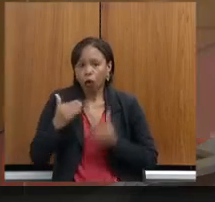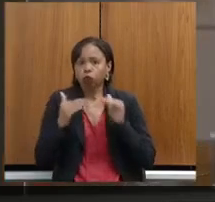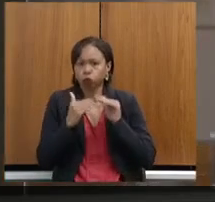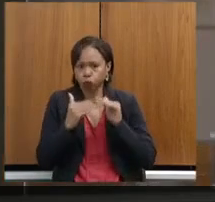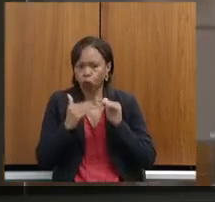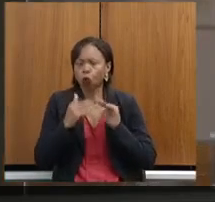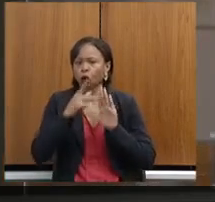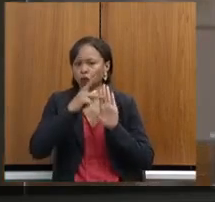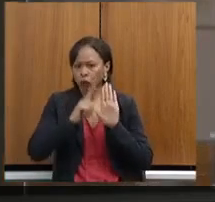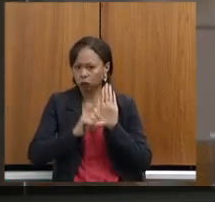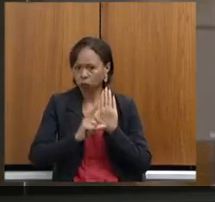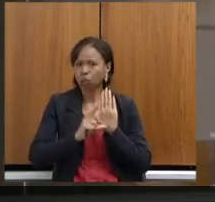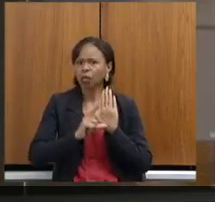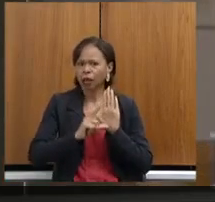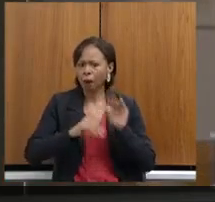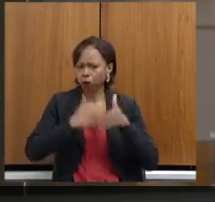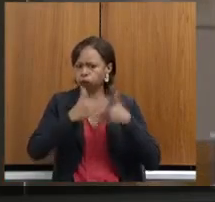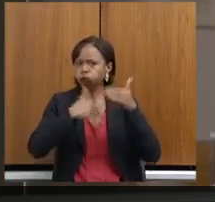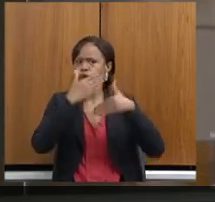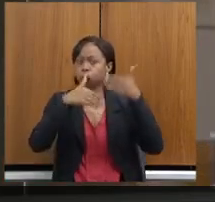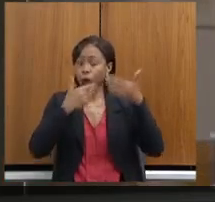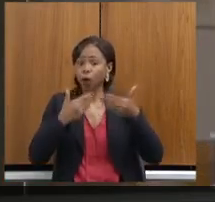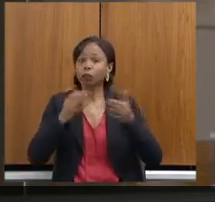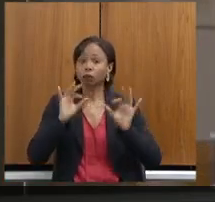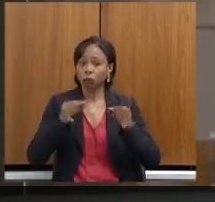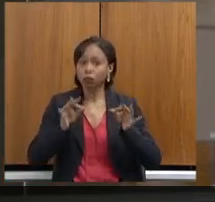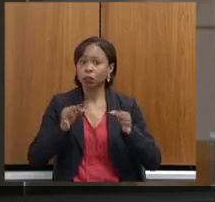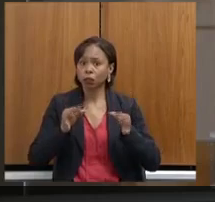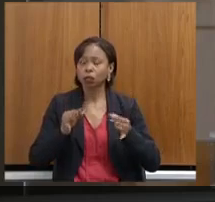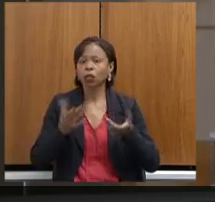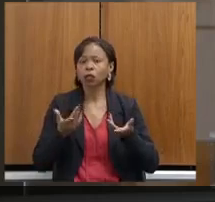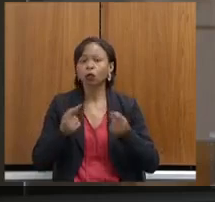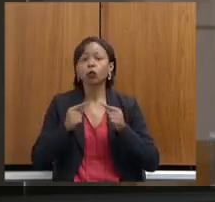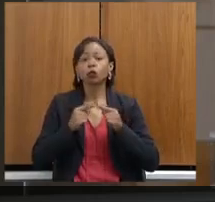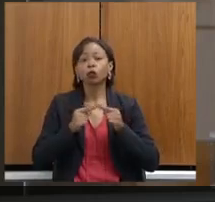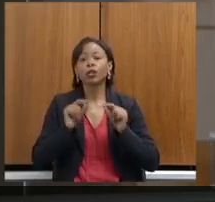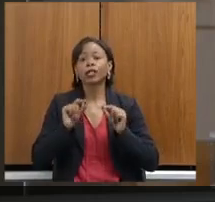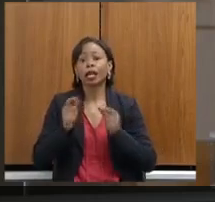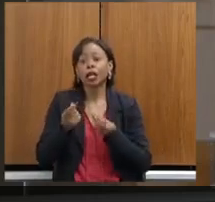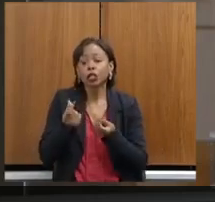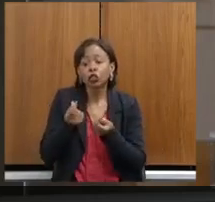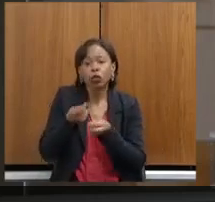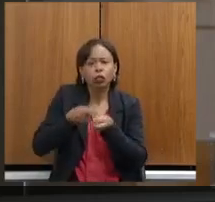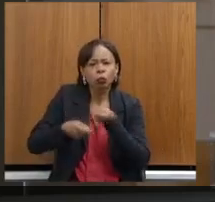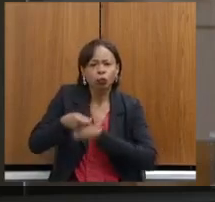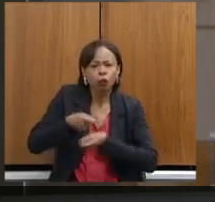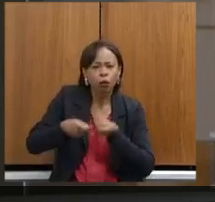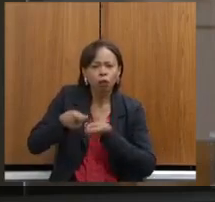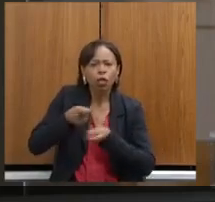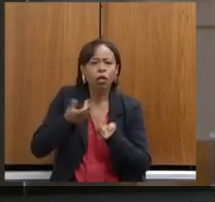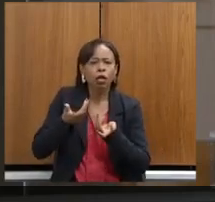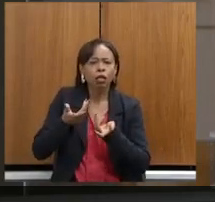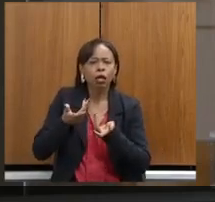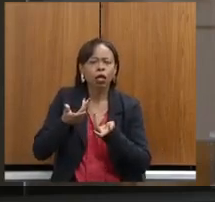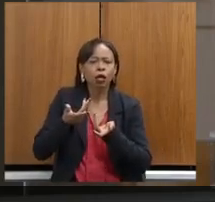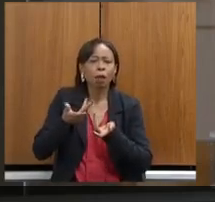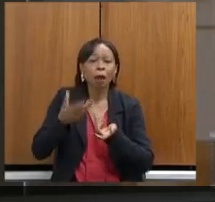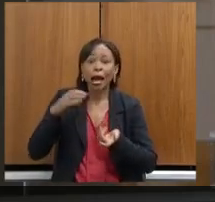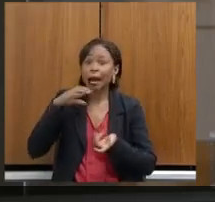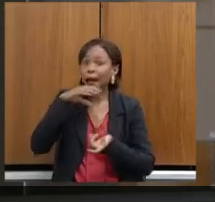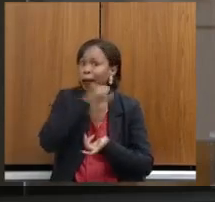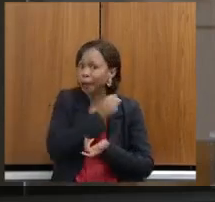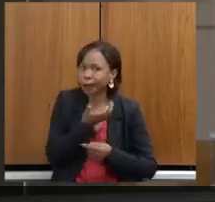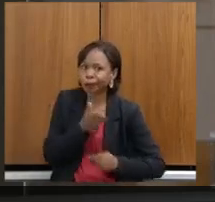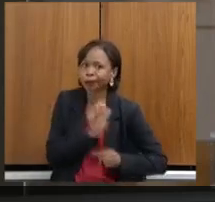acho que é um grande avanço mesmo no que diz respeito à economia de recursos e atendimento mais célere